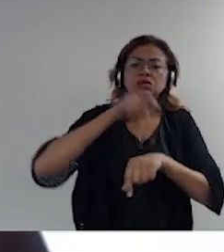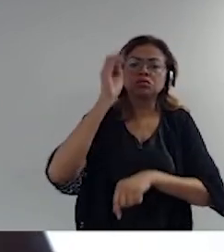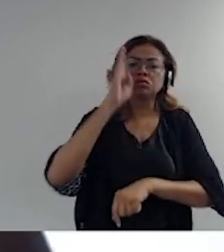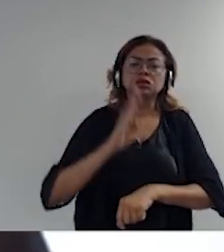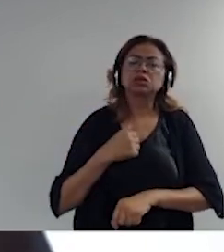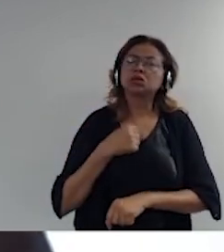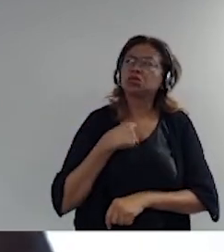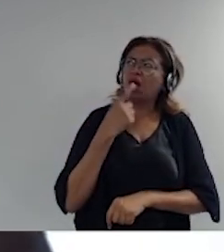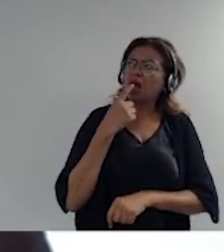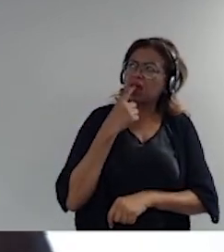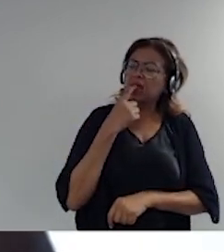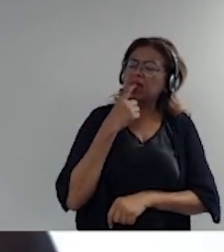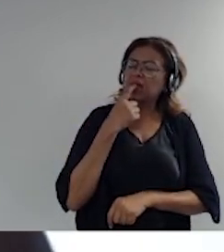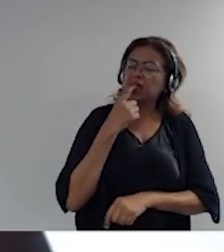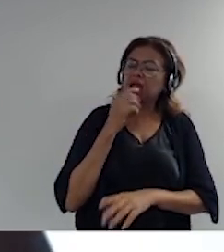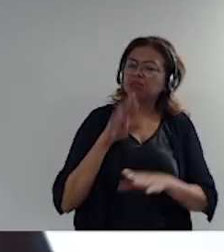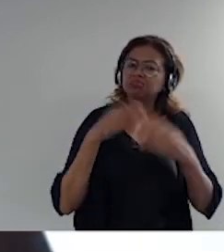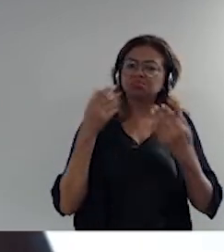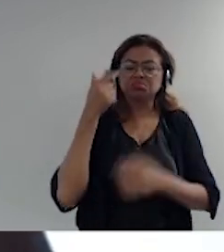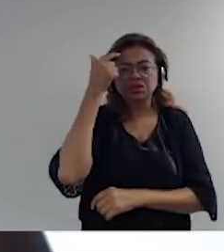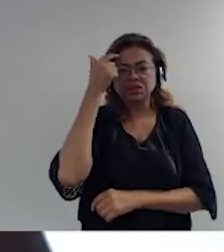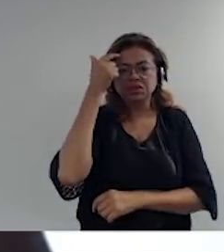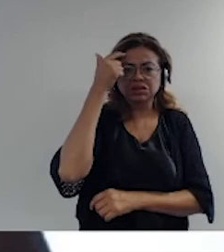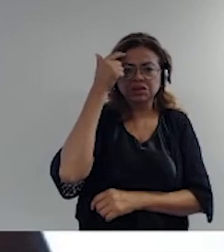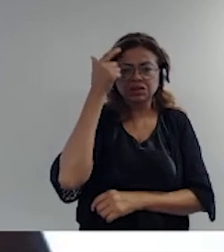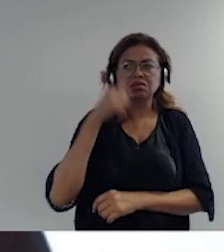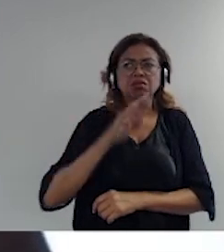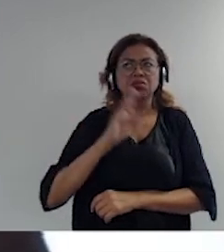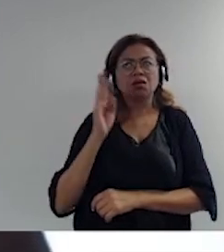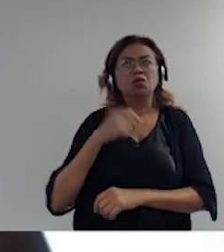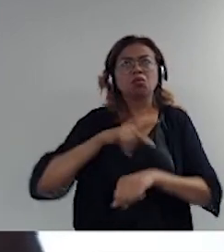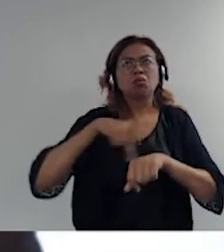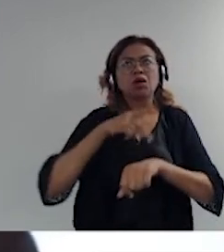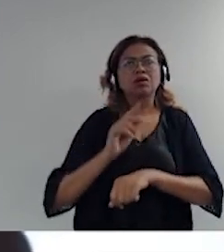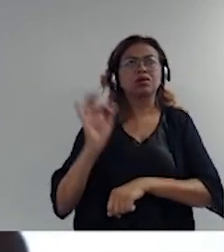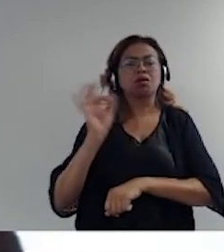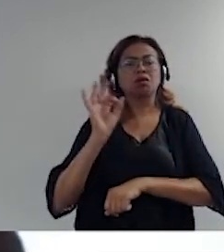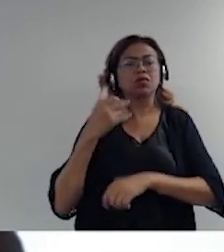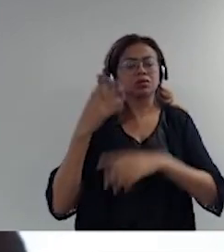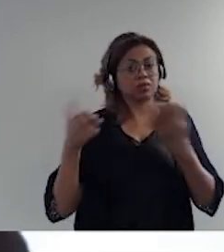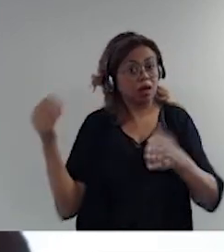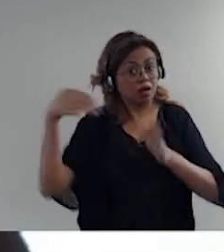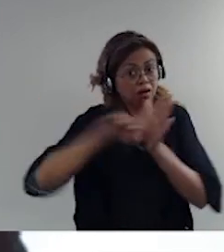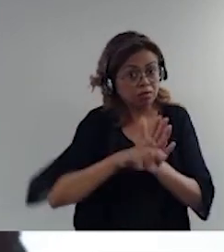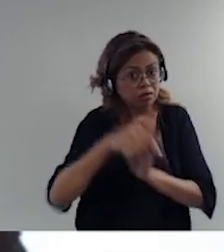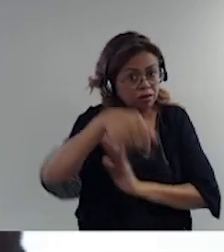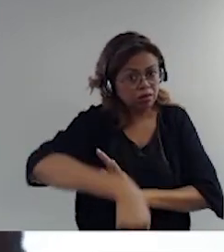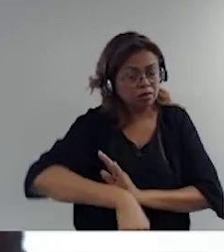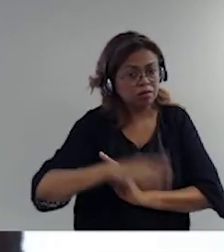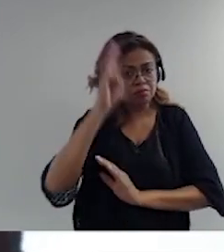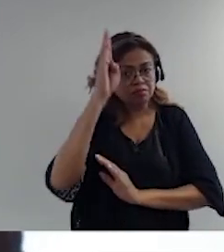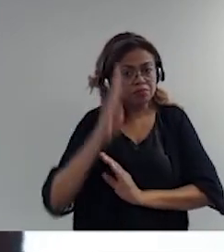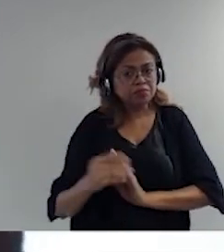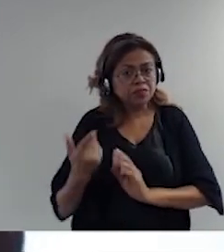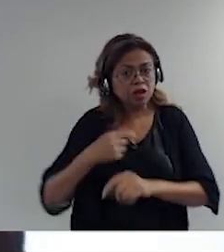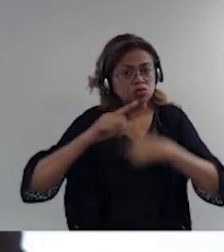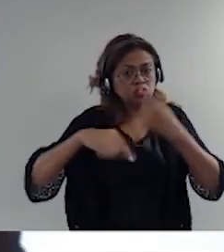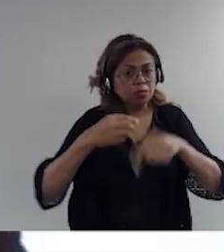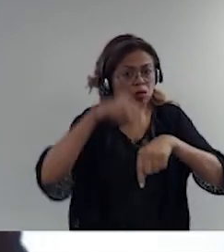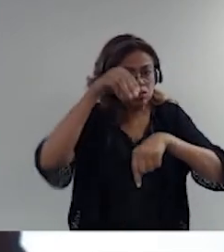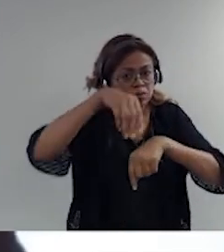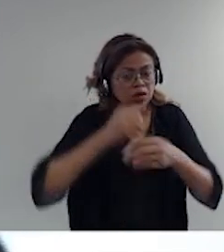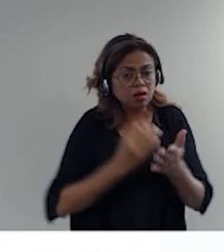boa inveja, mas grande, do meu colega. E aqui nós demos um salto. Foi possível se dar uma